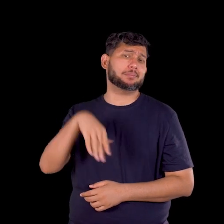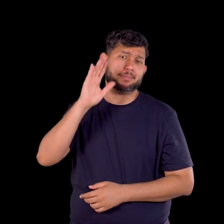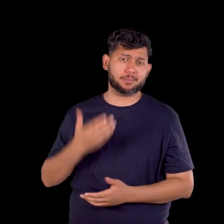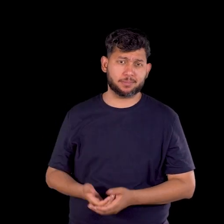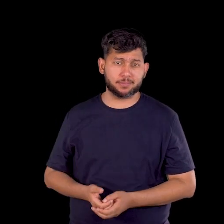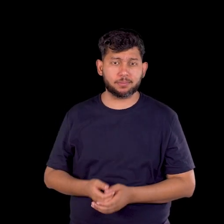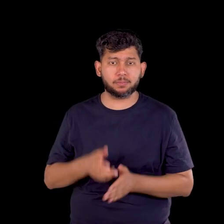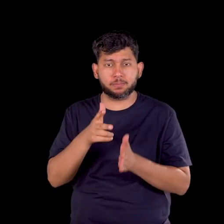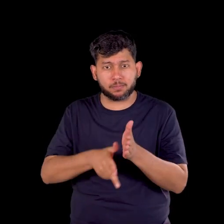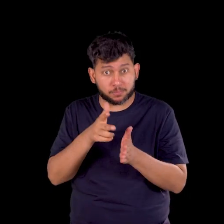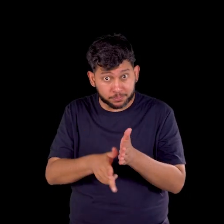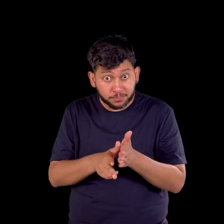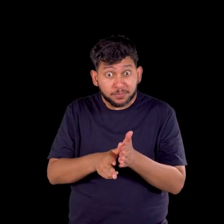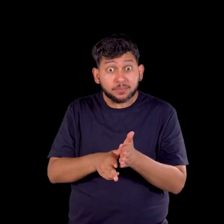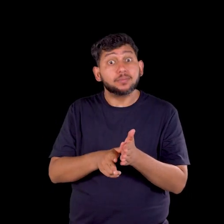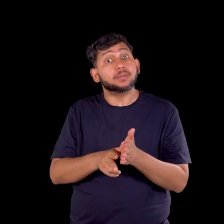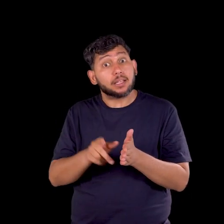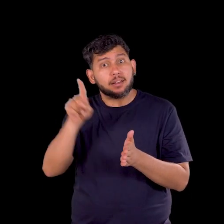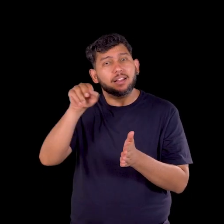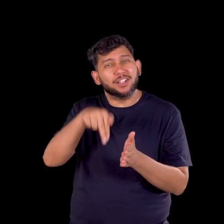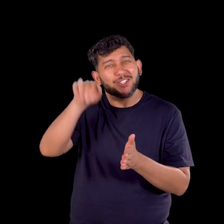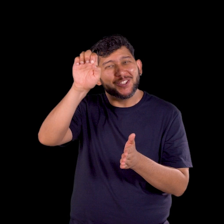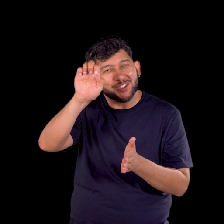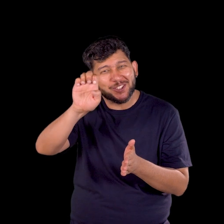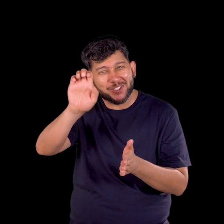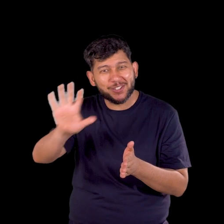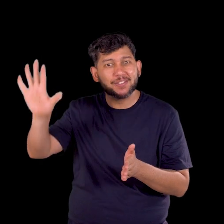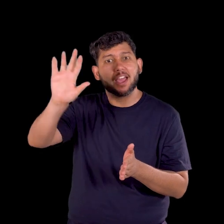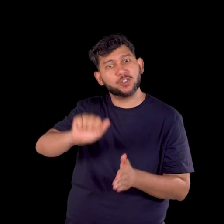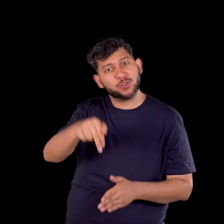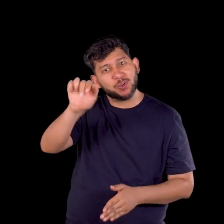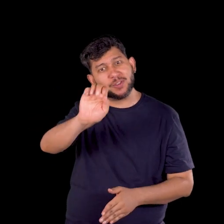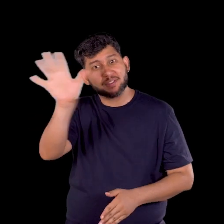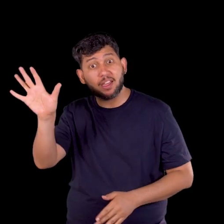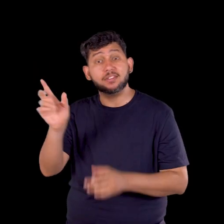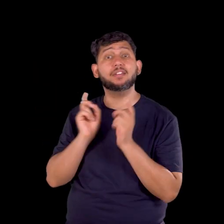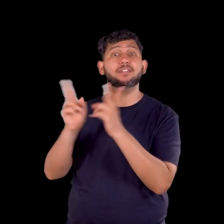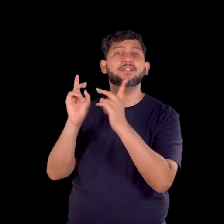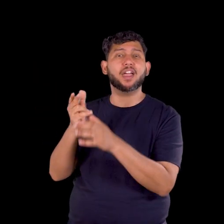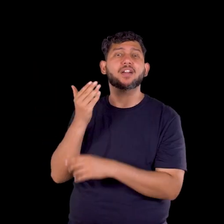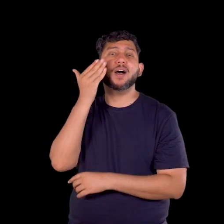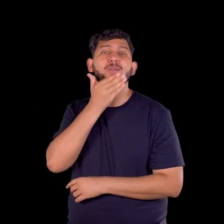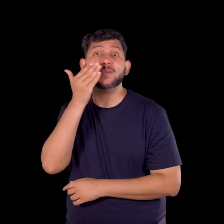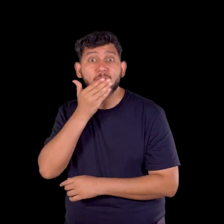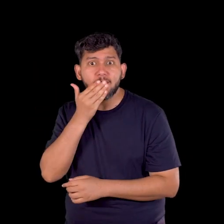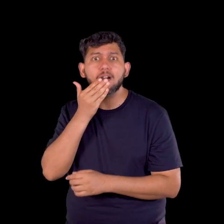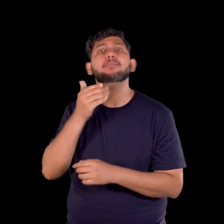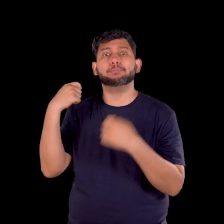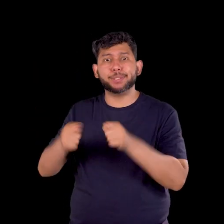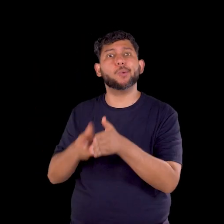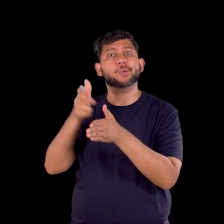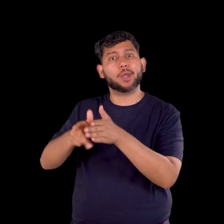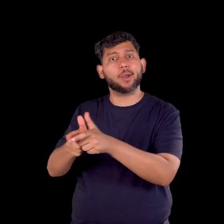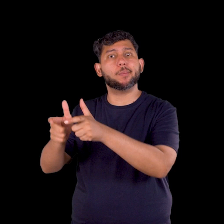foi aumentando no Nordeste em função da produção e exportação do açúcar, e no Sudeste, primeiro o café e depois